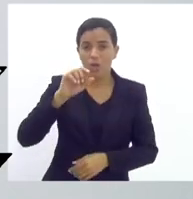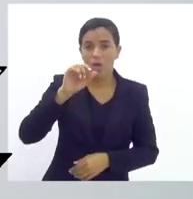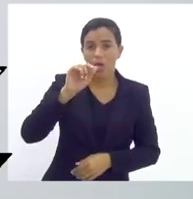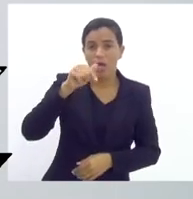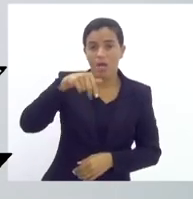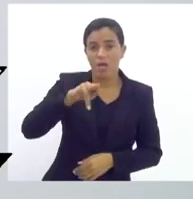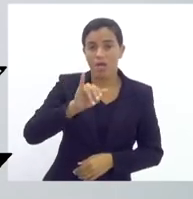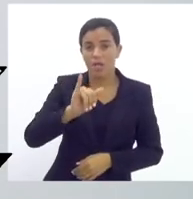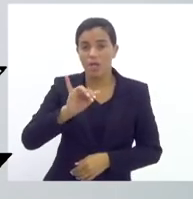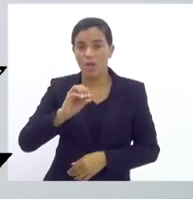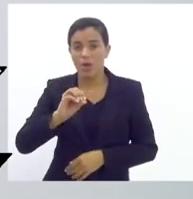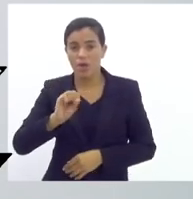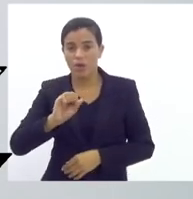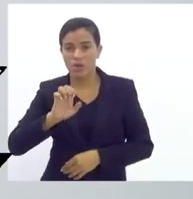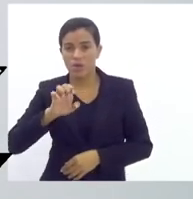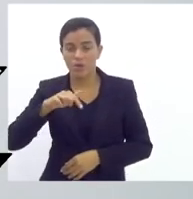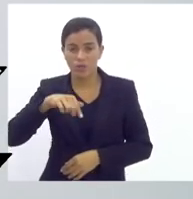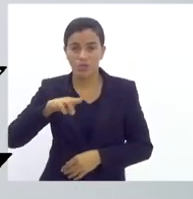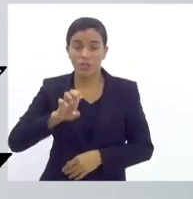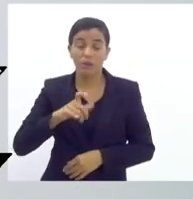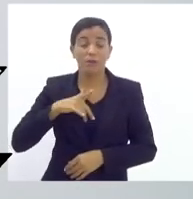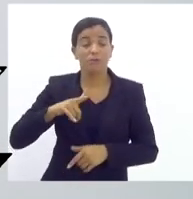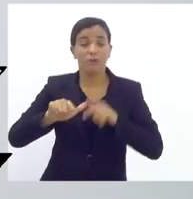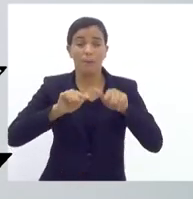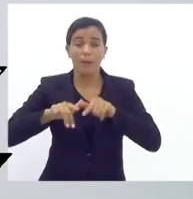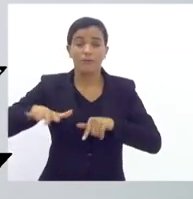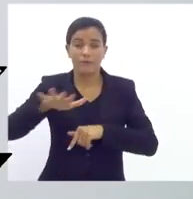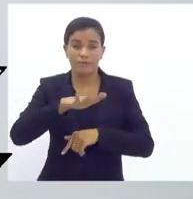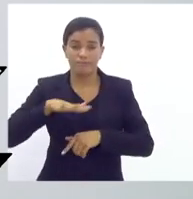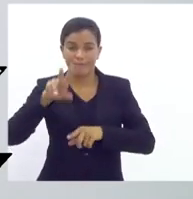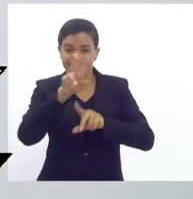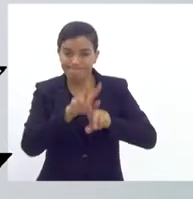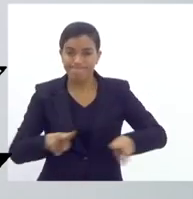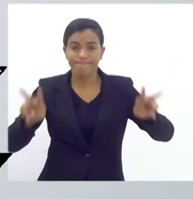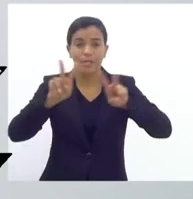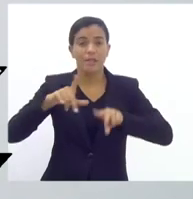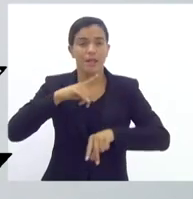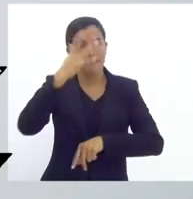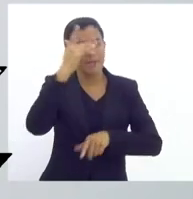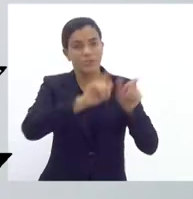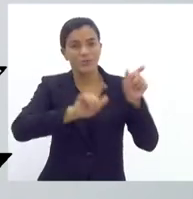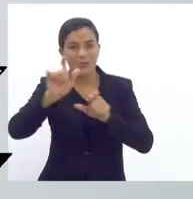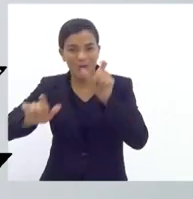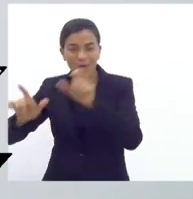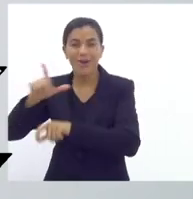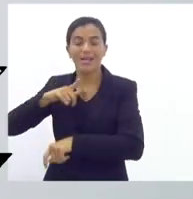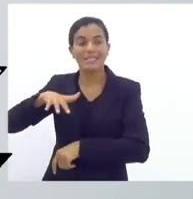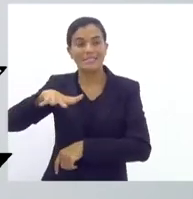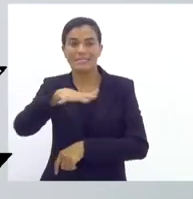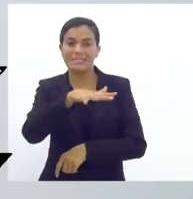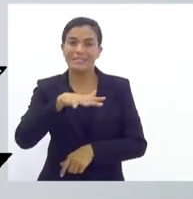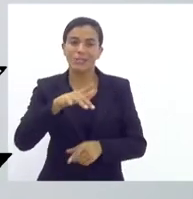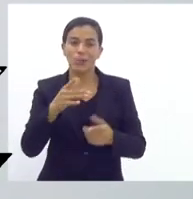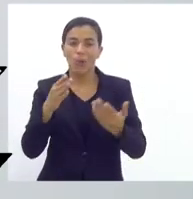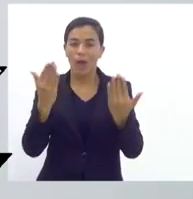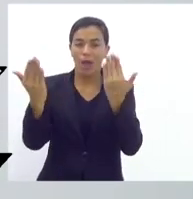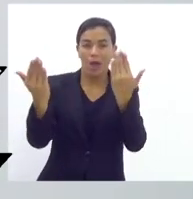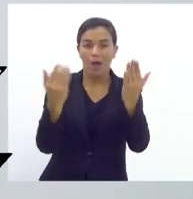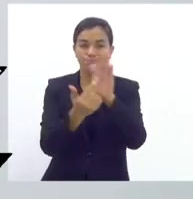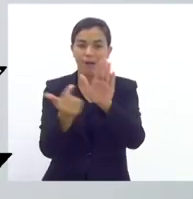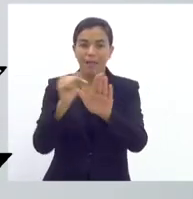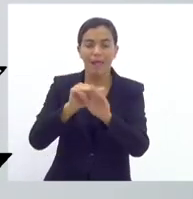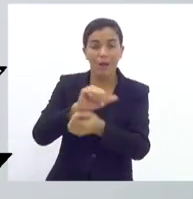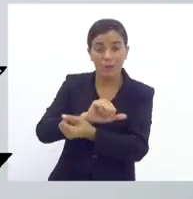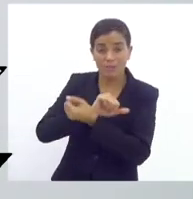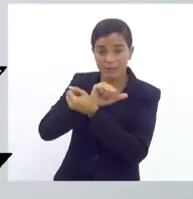drástica em relação ao trabalho de uma forma geral que a gente tem obviamente aquelas pessoas que estão em situação análoga escravidão